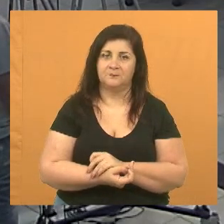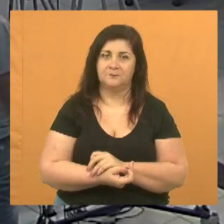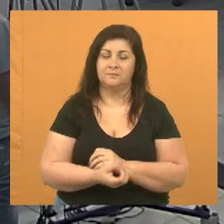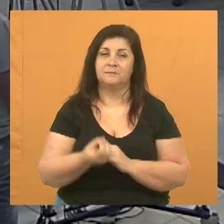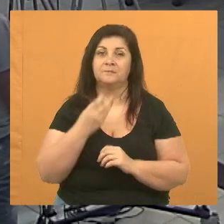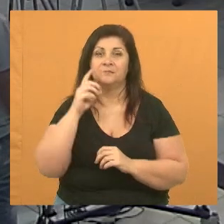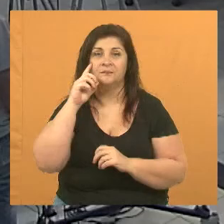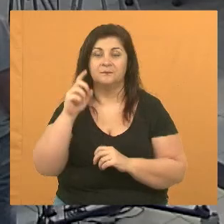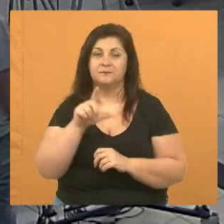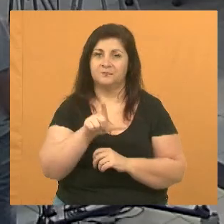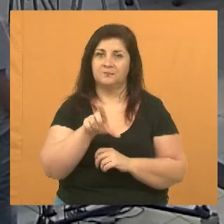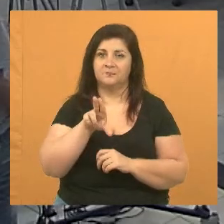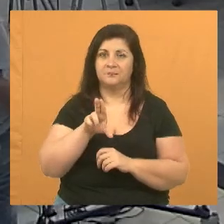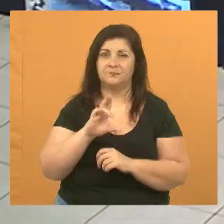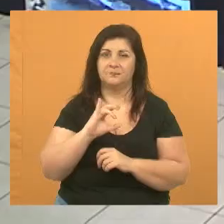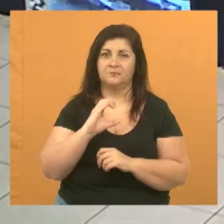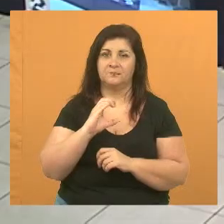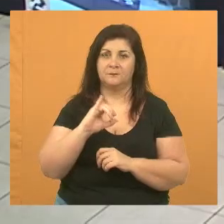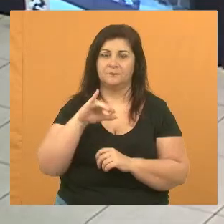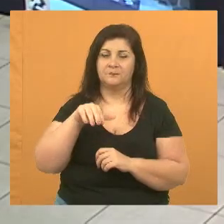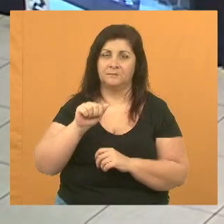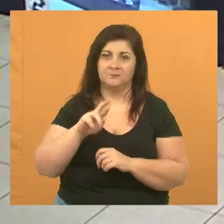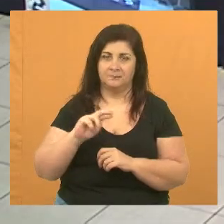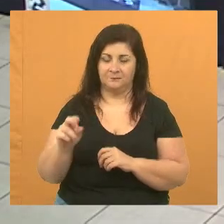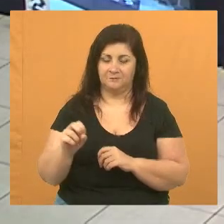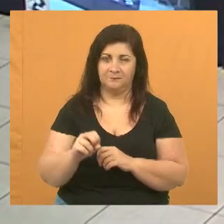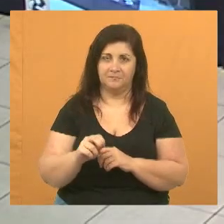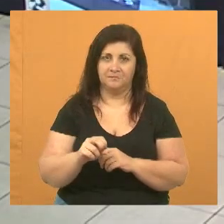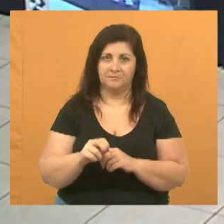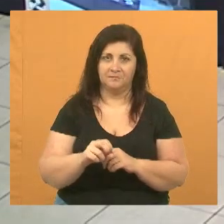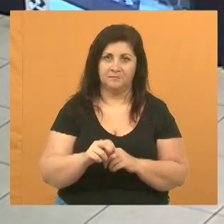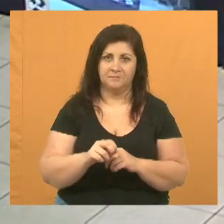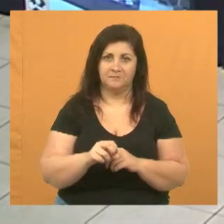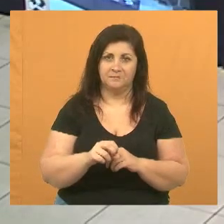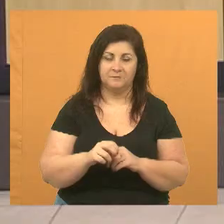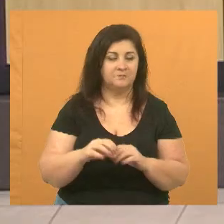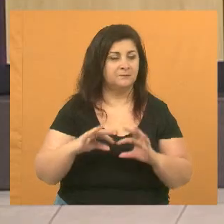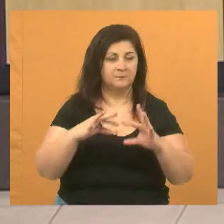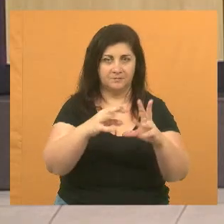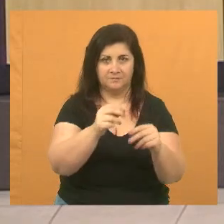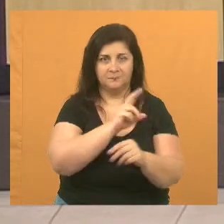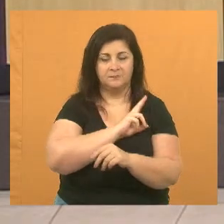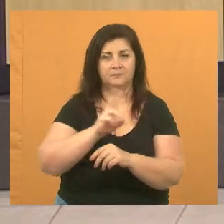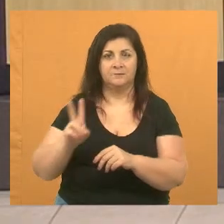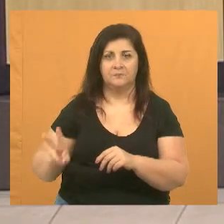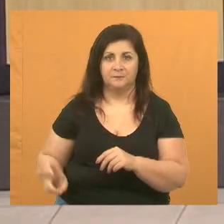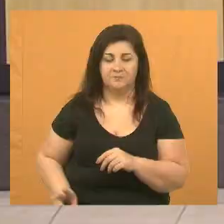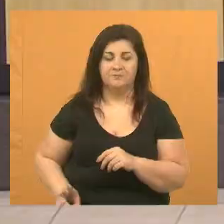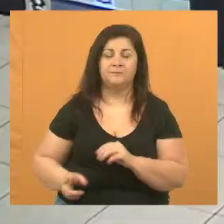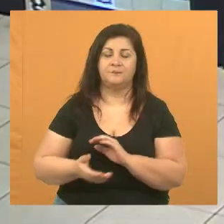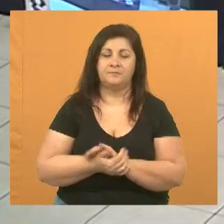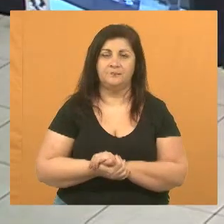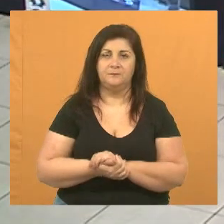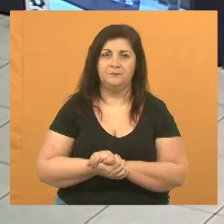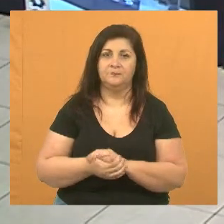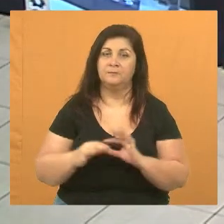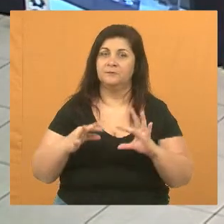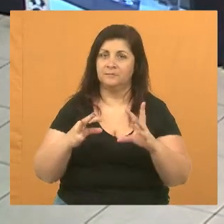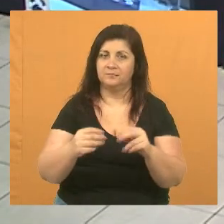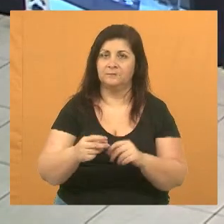Bom dia, Lucimar, presidente da Câmara. Em nome dela, eu cumprimento todos os outros vereadores e todos os presentes